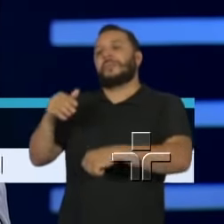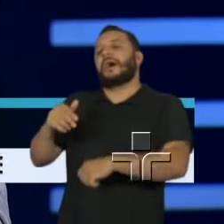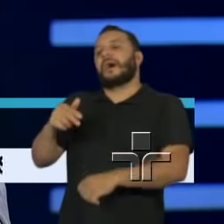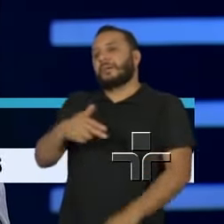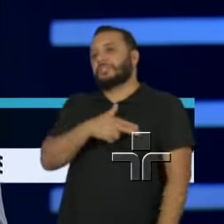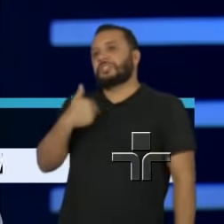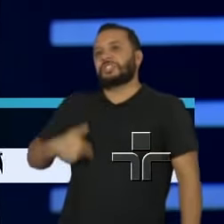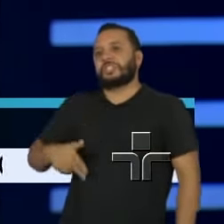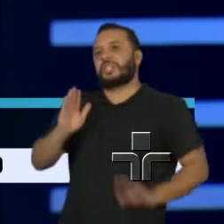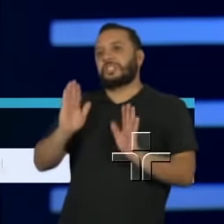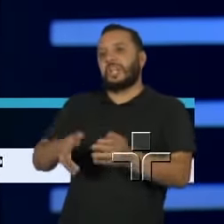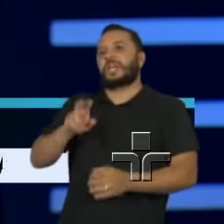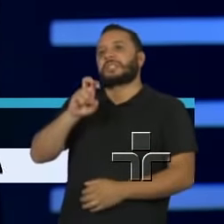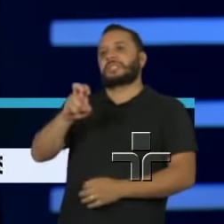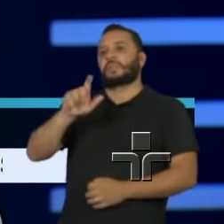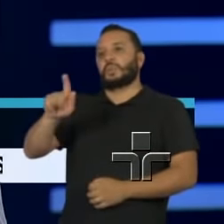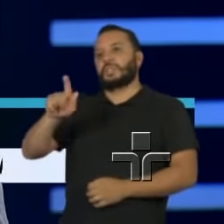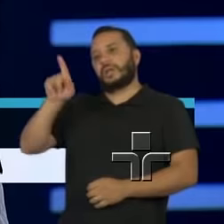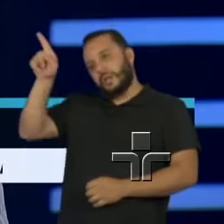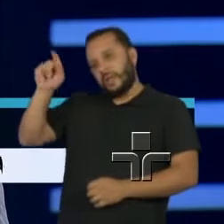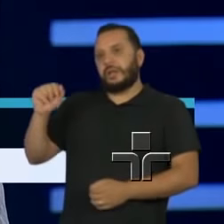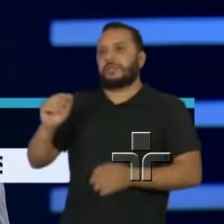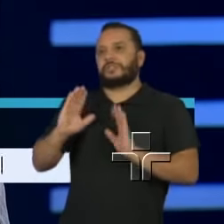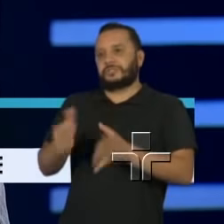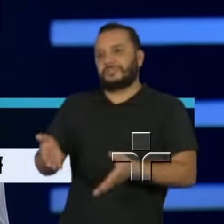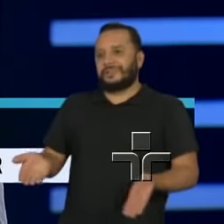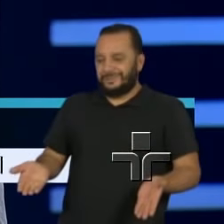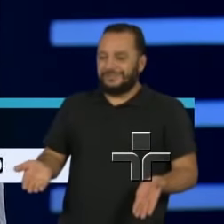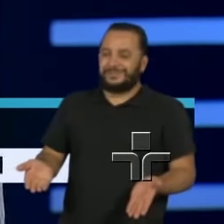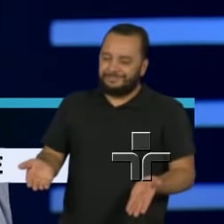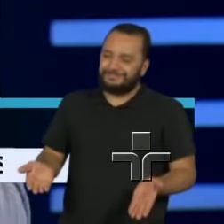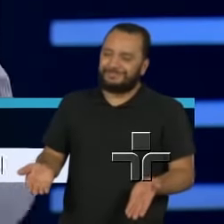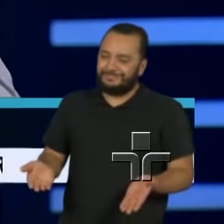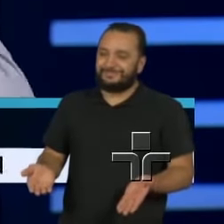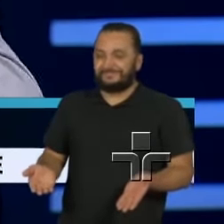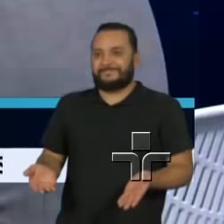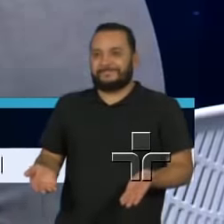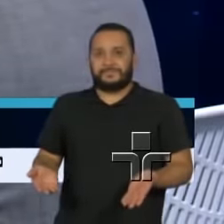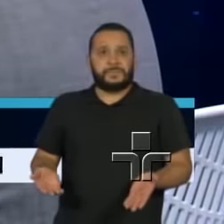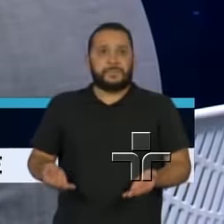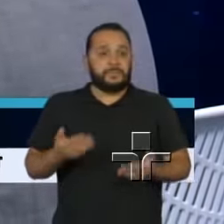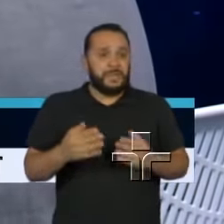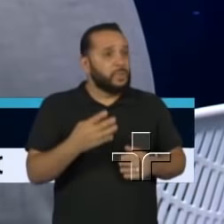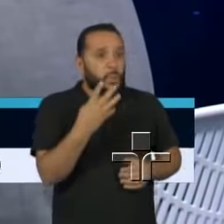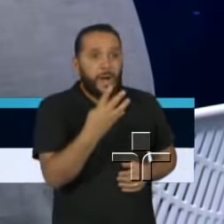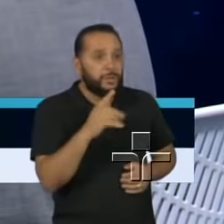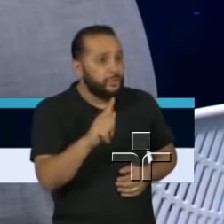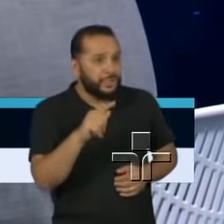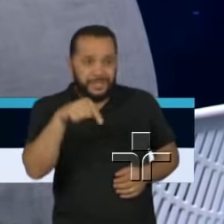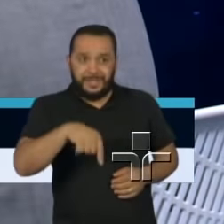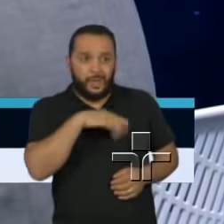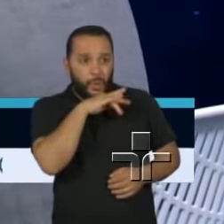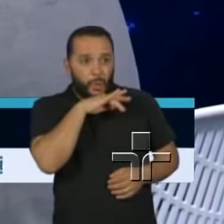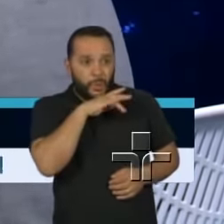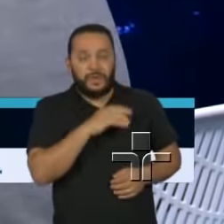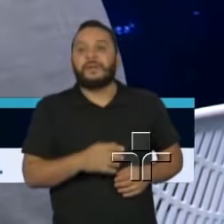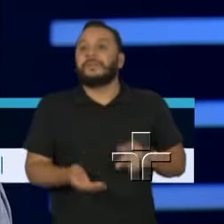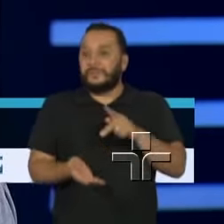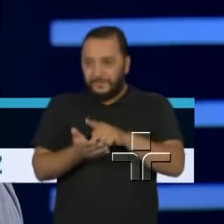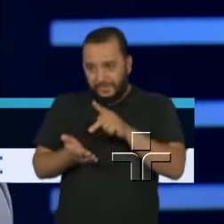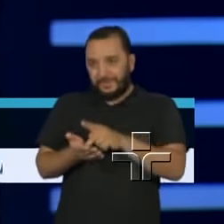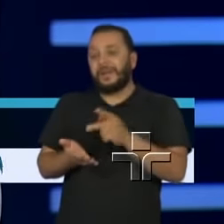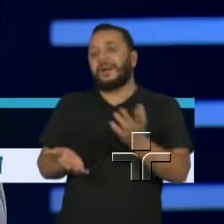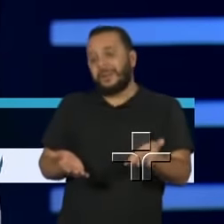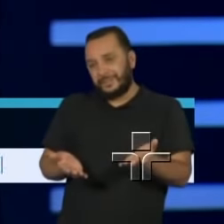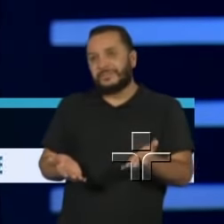5G, para resolver os problemas, que é uma possibilidade. Mas o fato é que... Mas nem o 4G funciona. Nem o 4G. Direito. O problema nosso não é o G, o